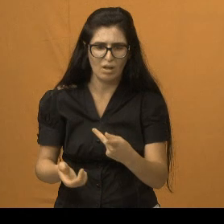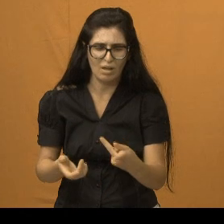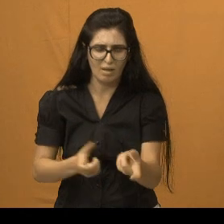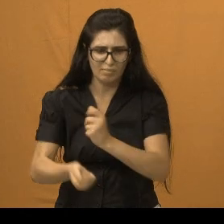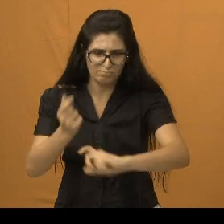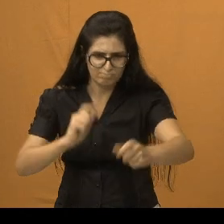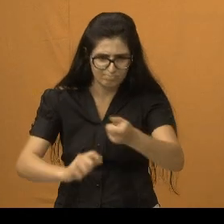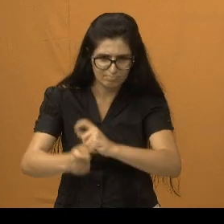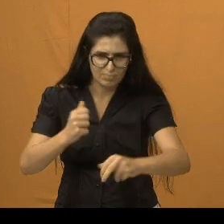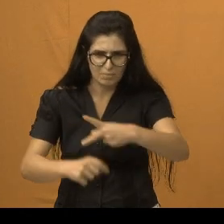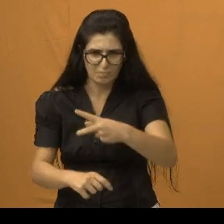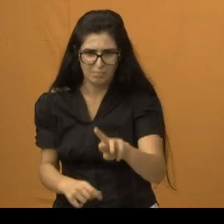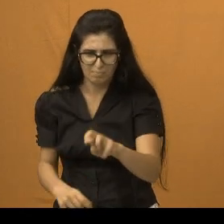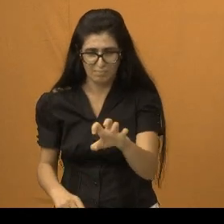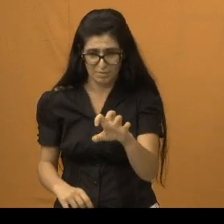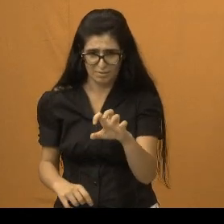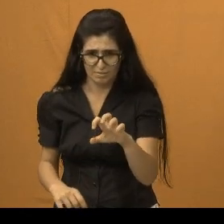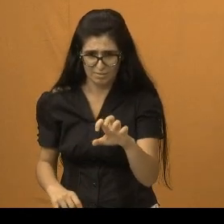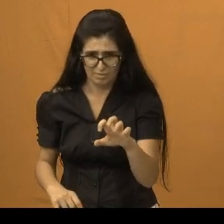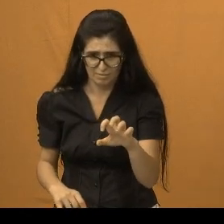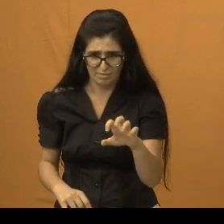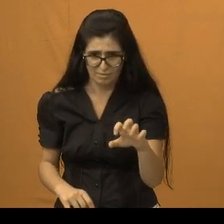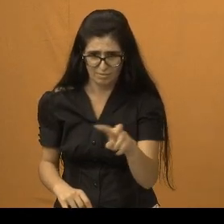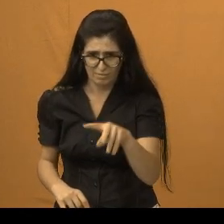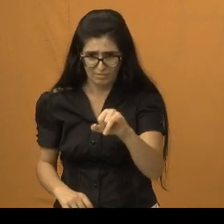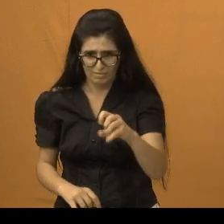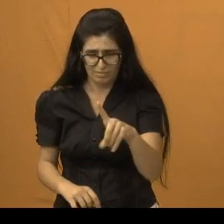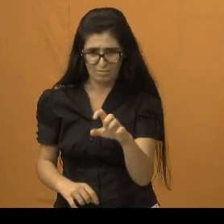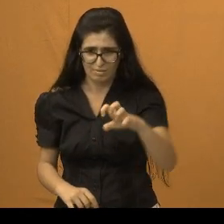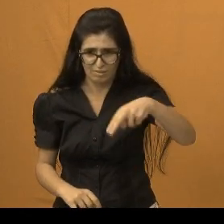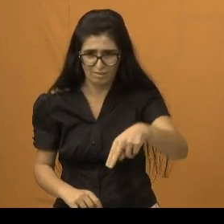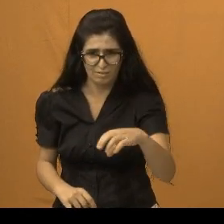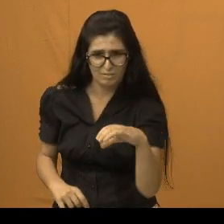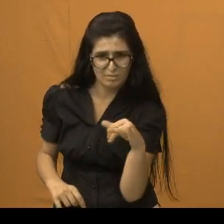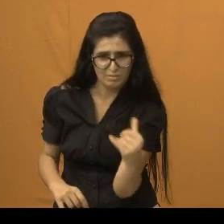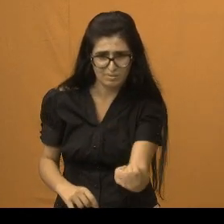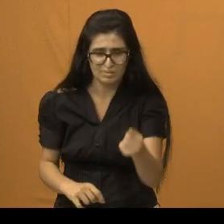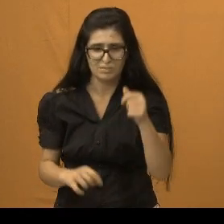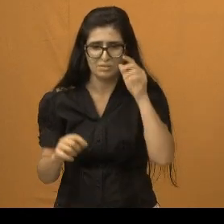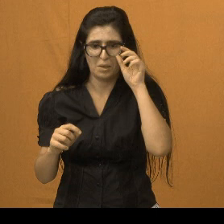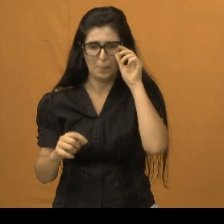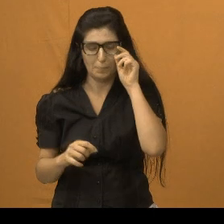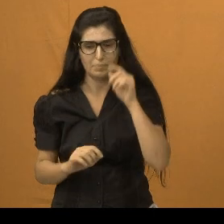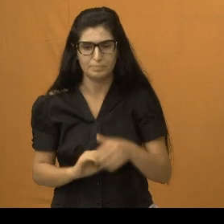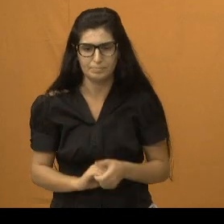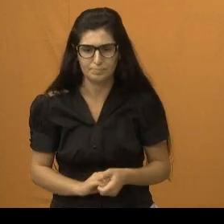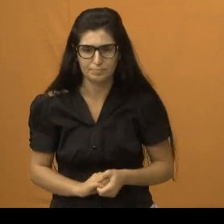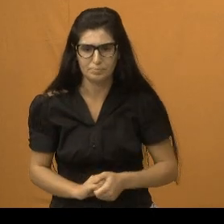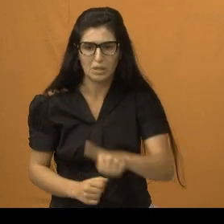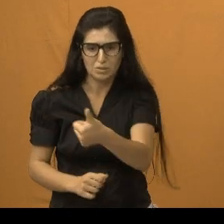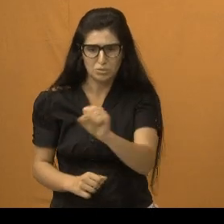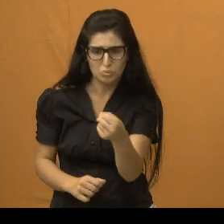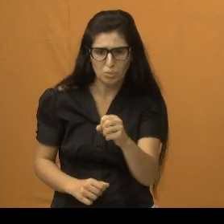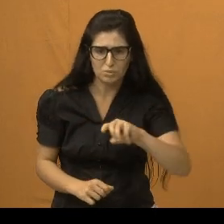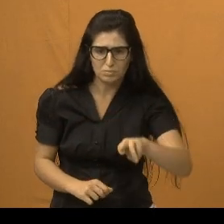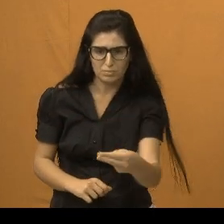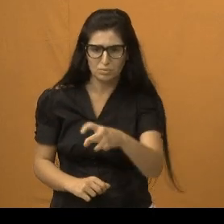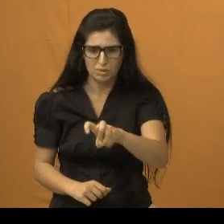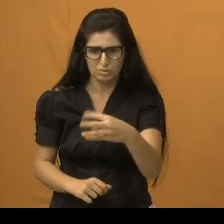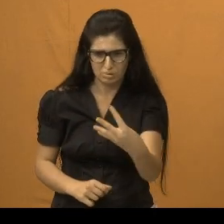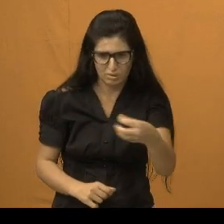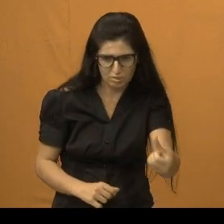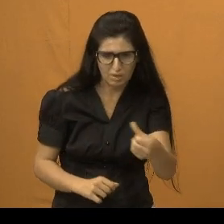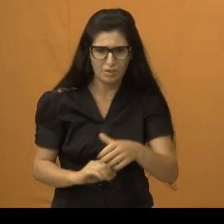em 18.546.000. A compensação financeira entre regime previdenciário, 5.715.000.